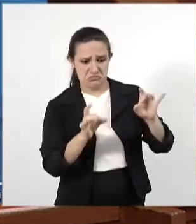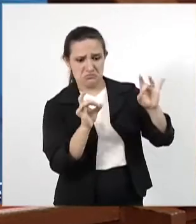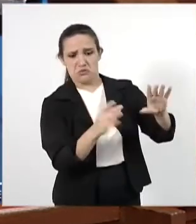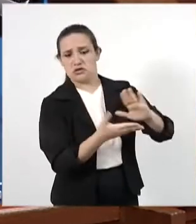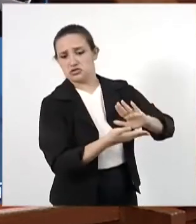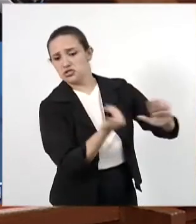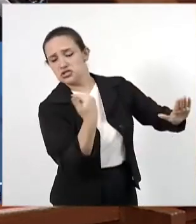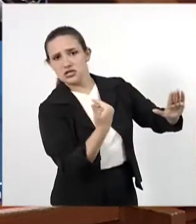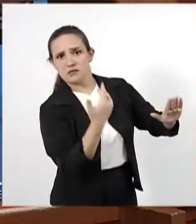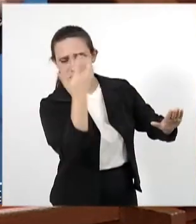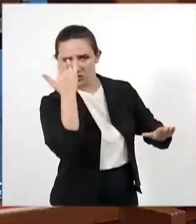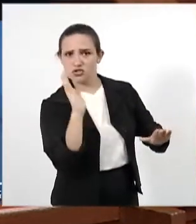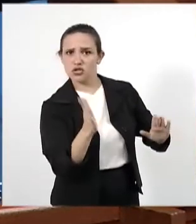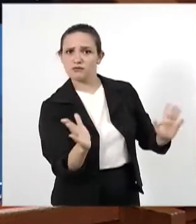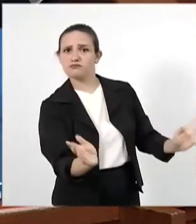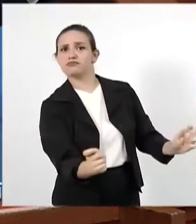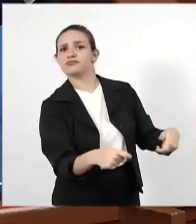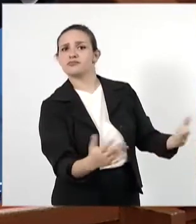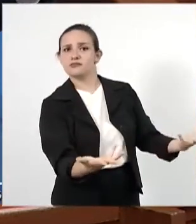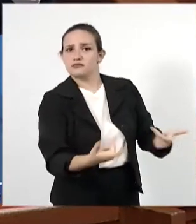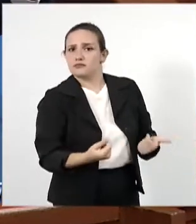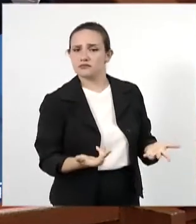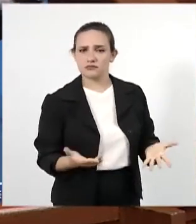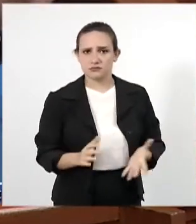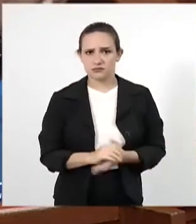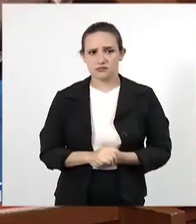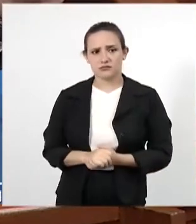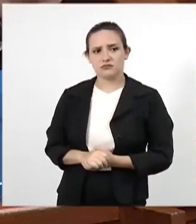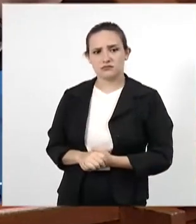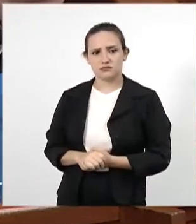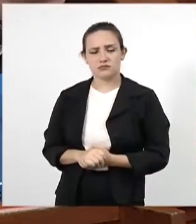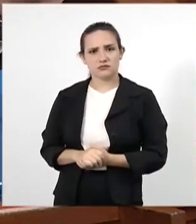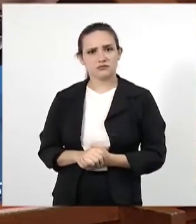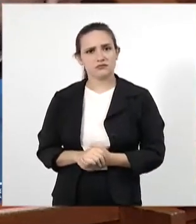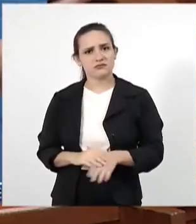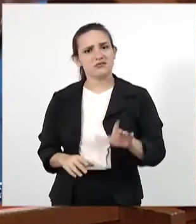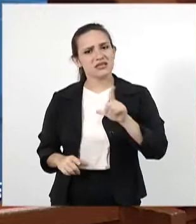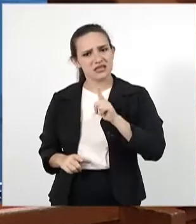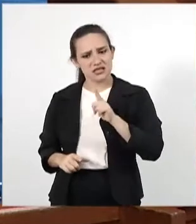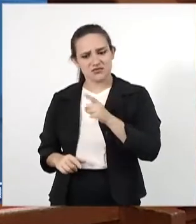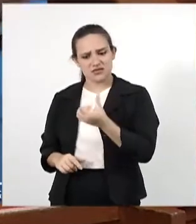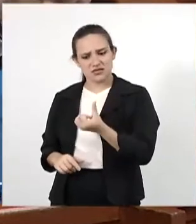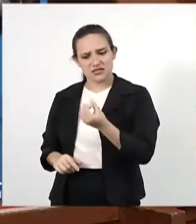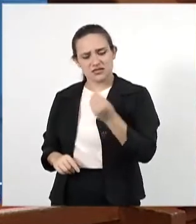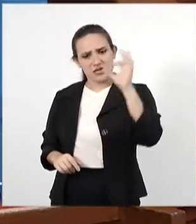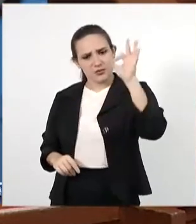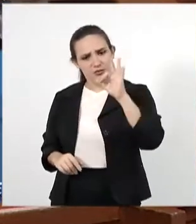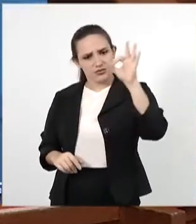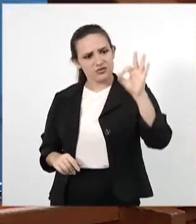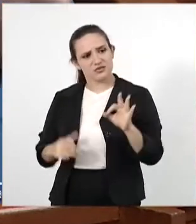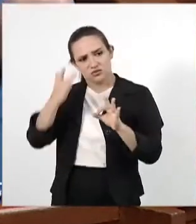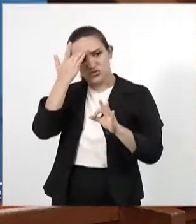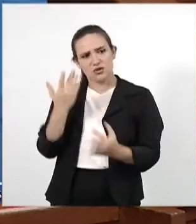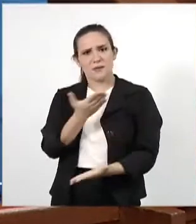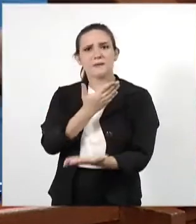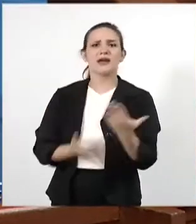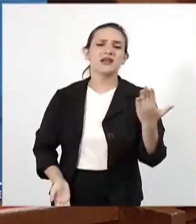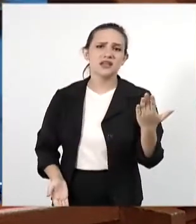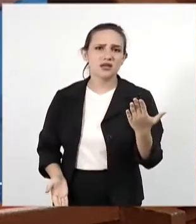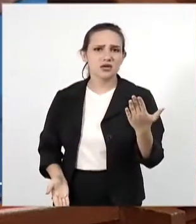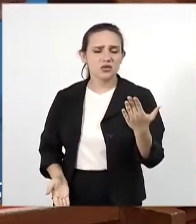e a quantidade de professores, 60% dos professores que foram reprovados, a maioria deles com mais de 6 anos